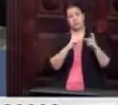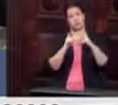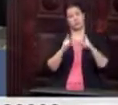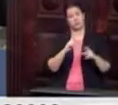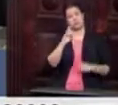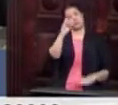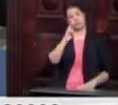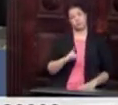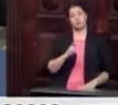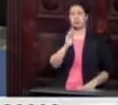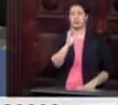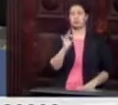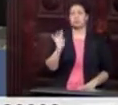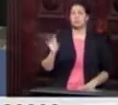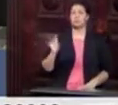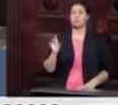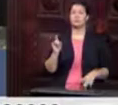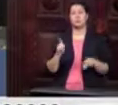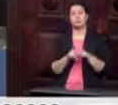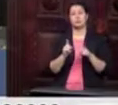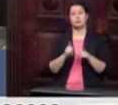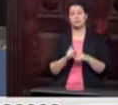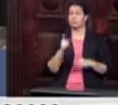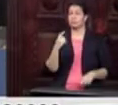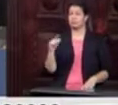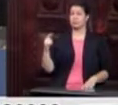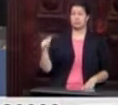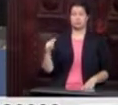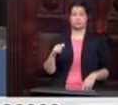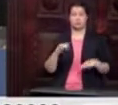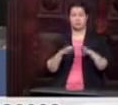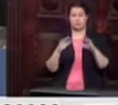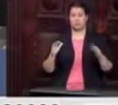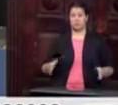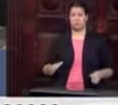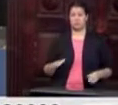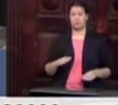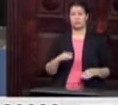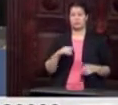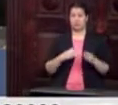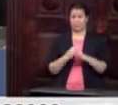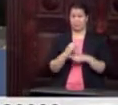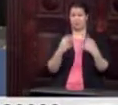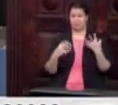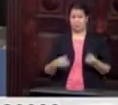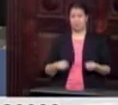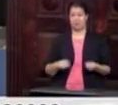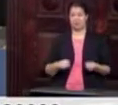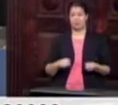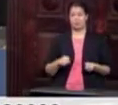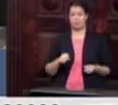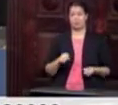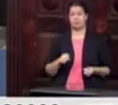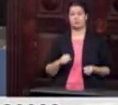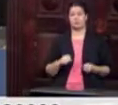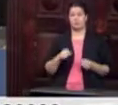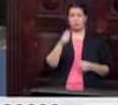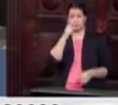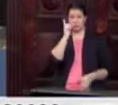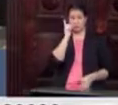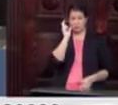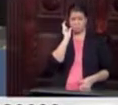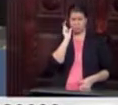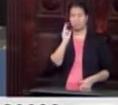dos estados, que não estão na mesa pelo substitutivo apresentado e aprovado anteontem em